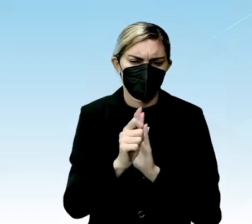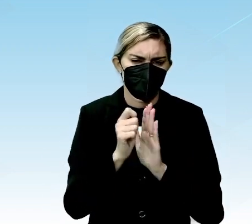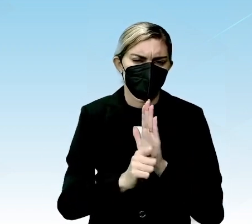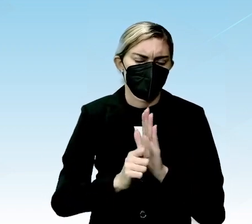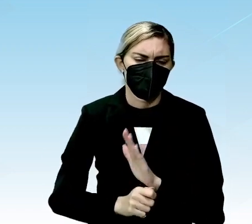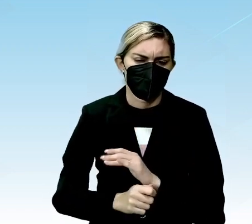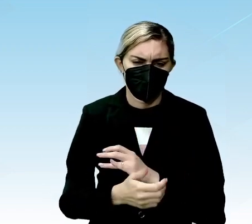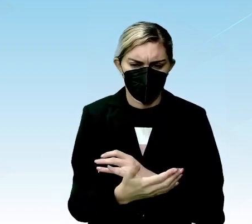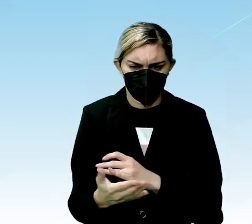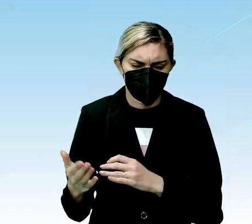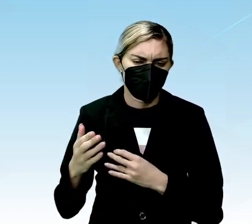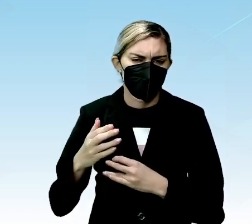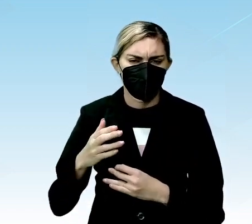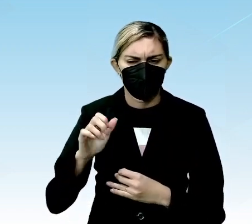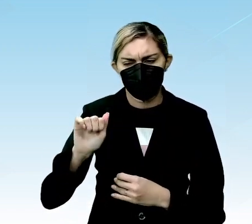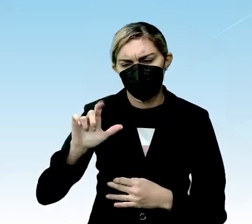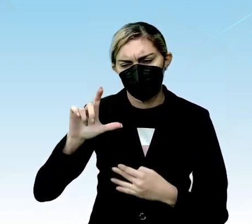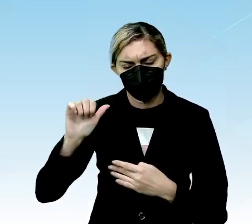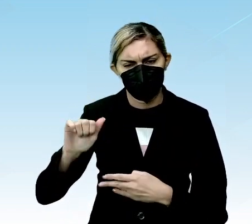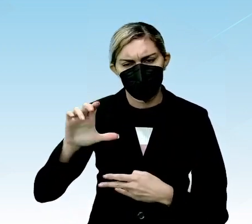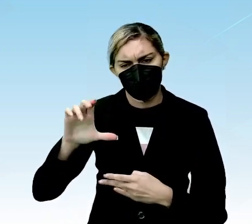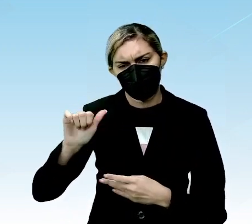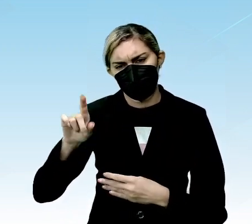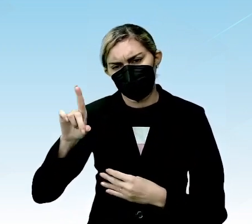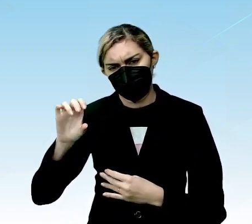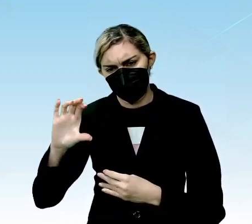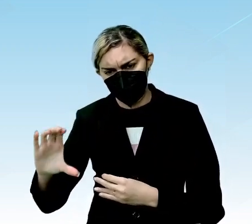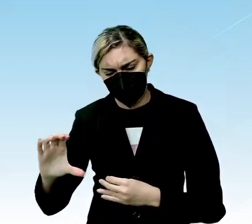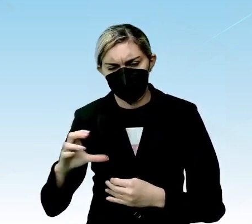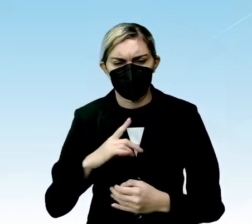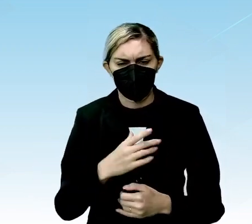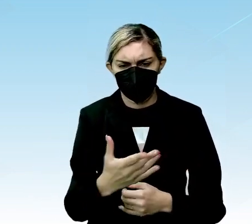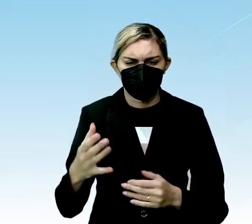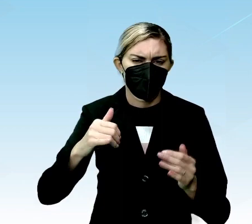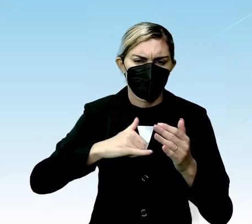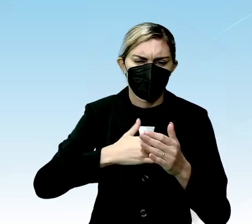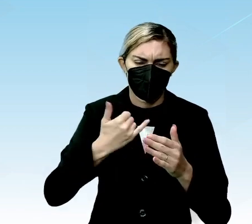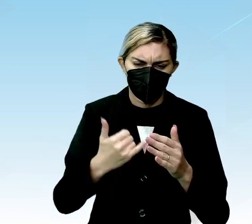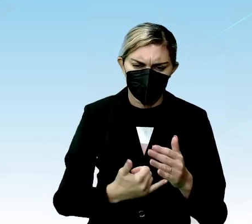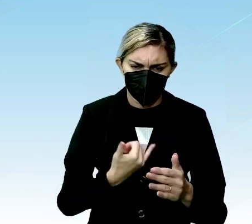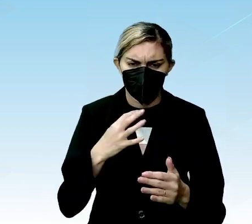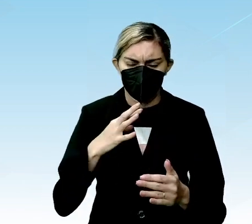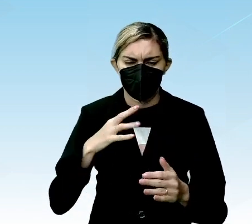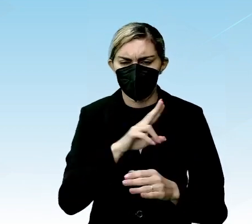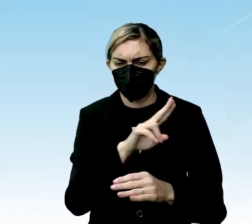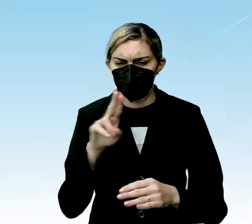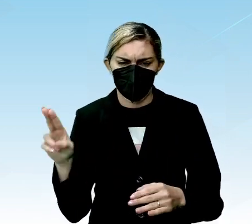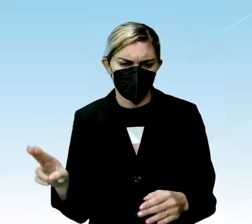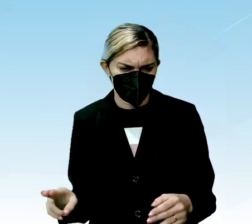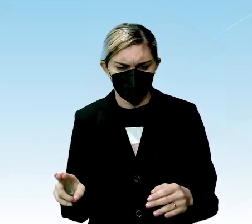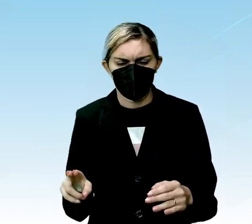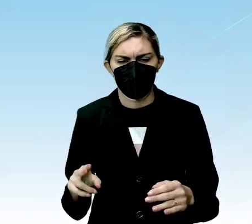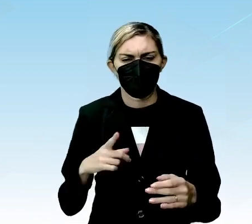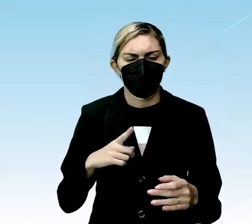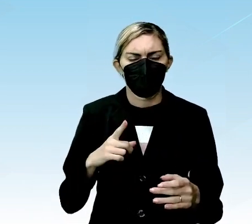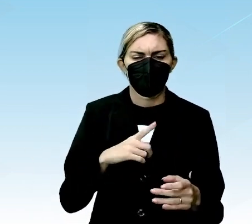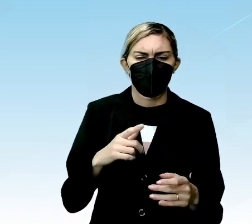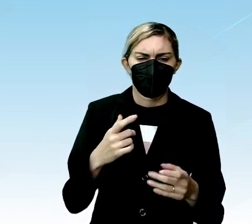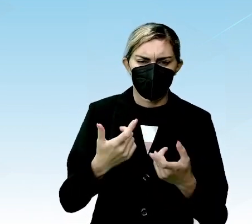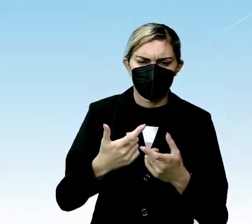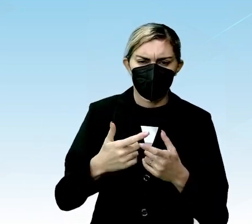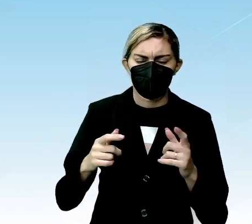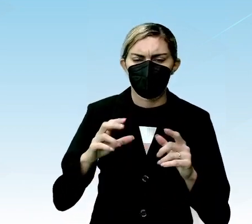o pseudônimo de Allan Kardec, ou seja, ele assinava com esse nome e ele notabilizou-se como